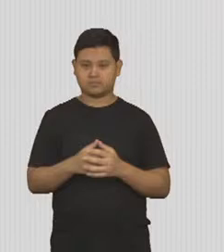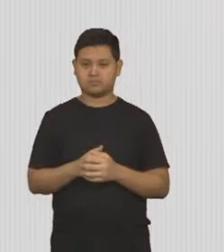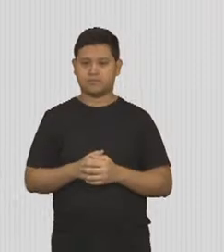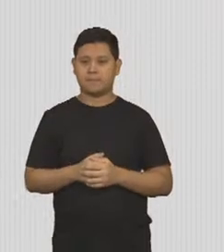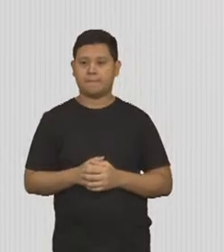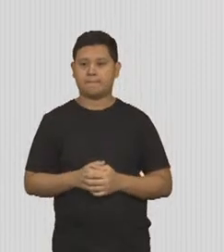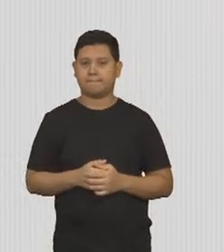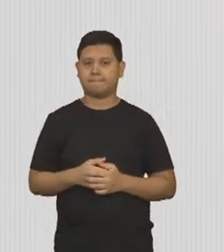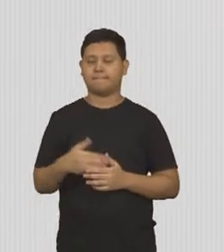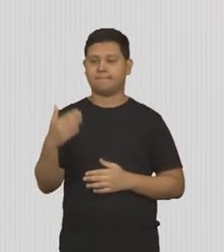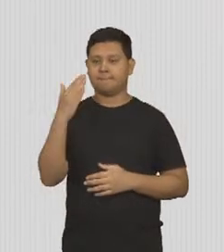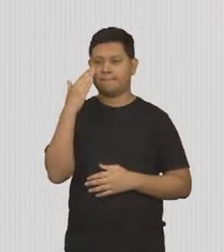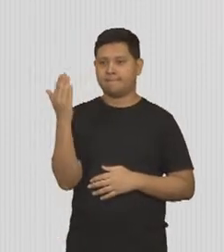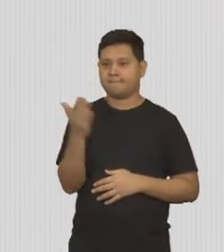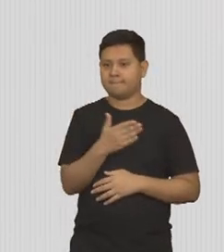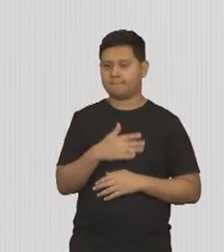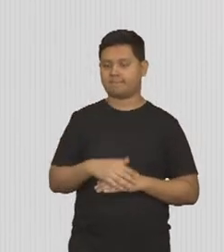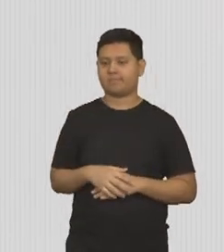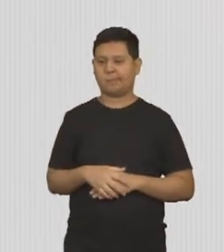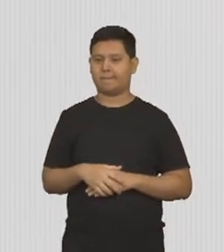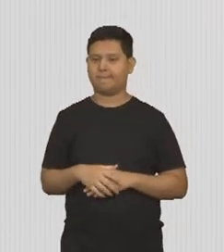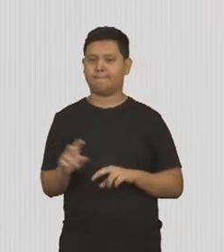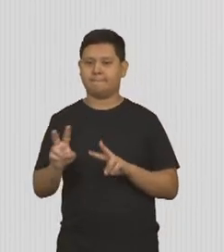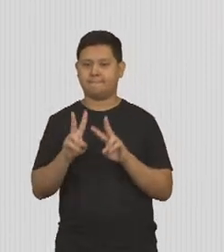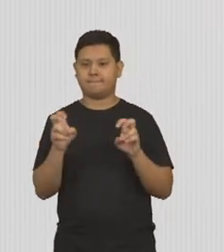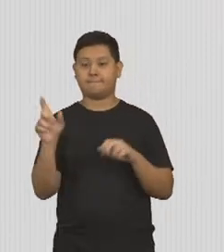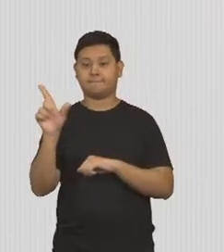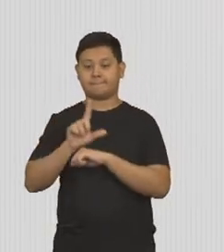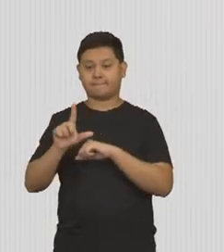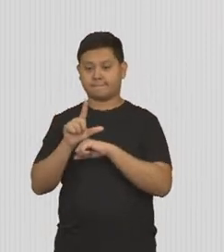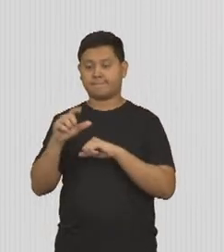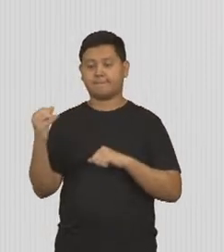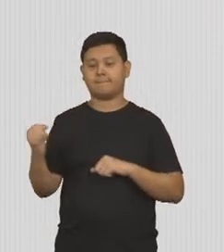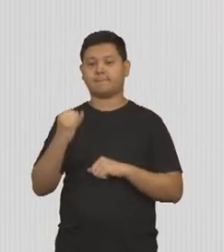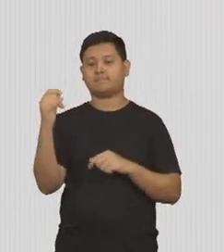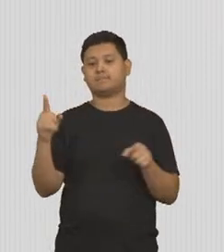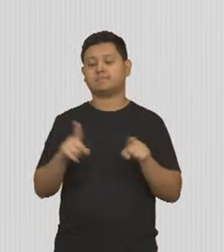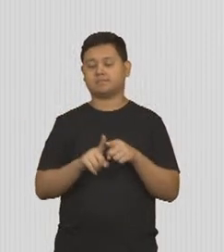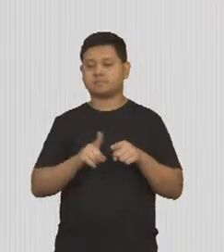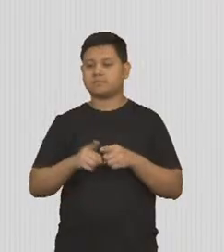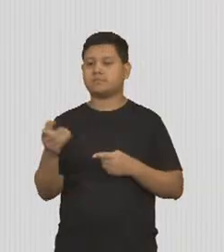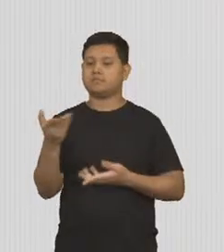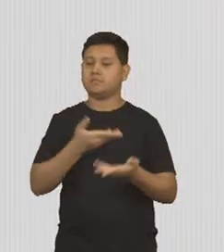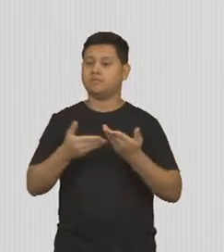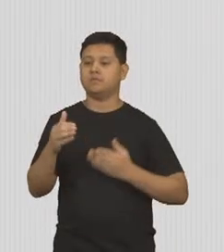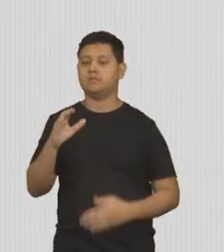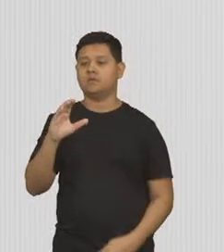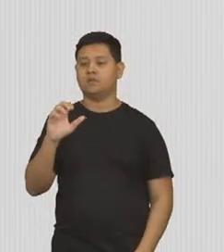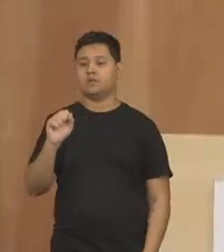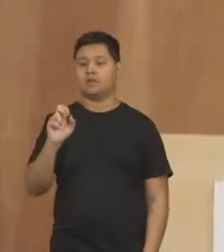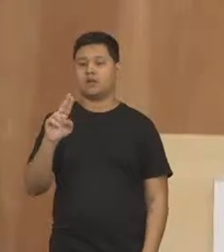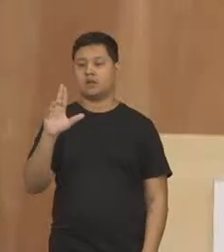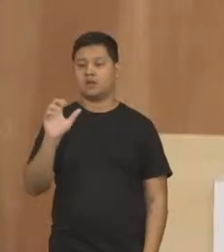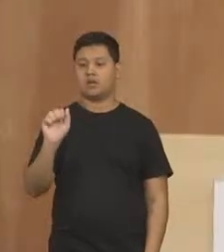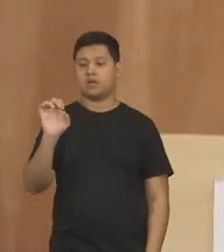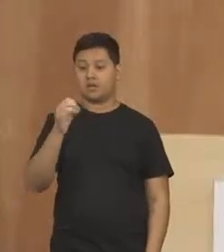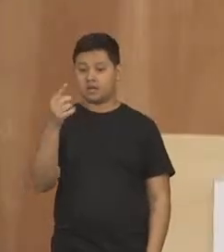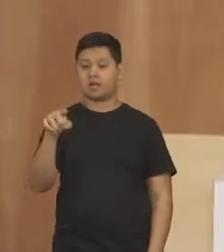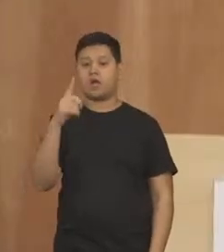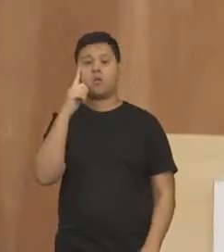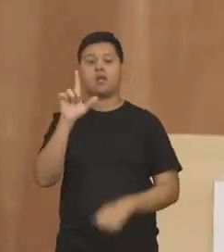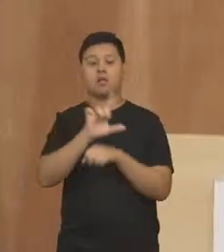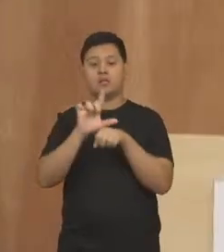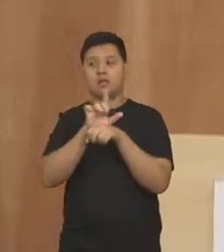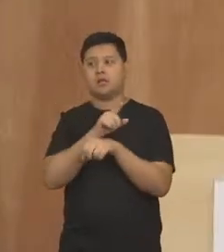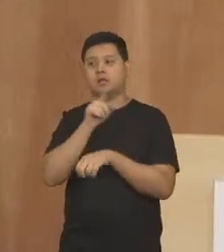passamos por infraestrutura, já que a gente está falando aqui sobre lideranças importantes, eu quero também mencionar o Caicão, que é uma importante liderança ali da